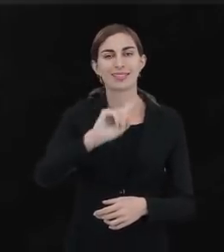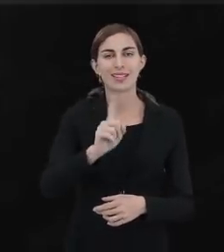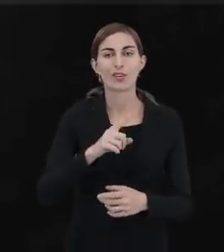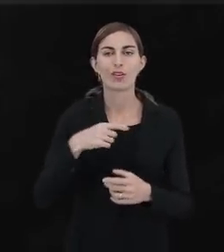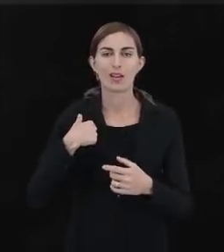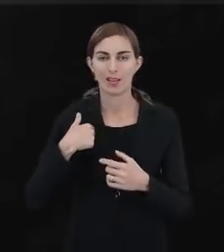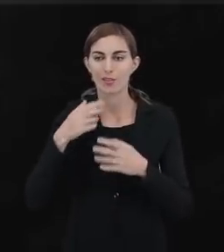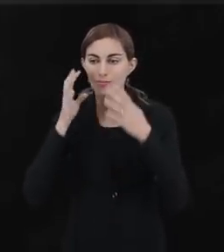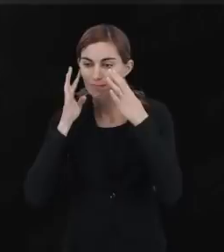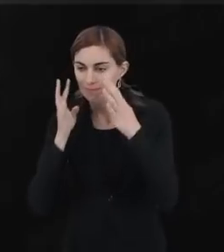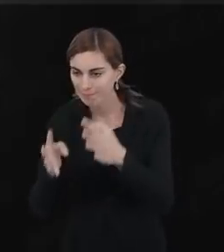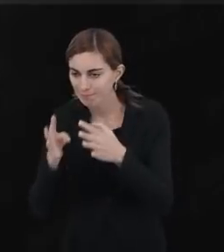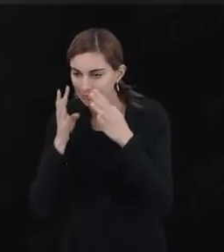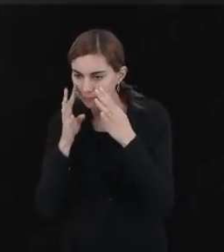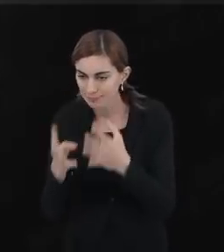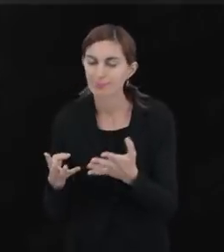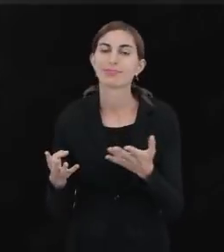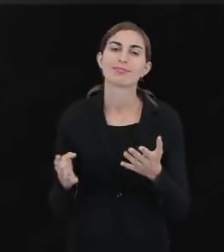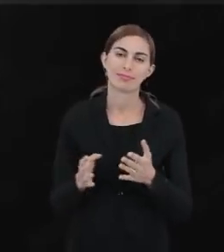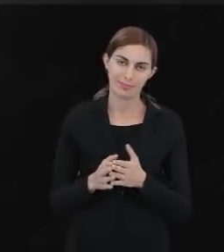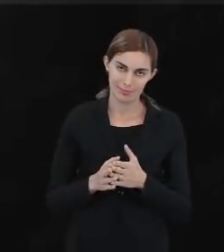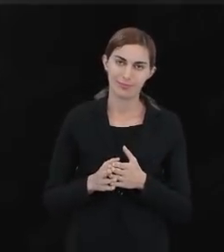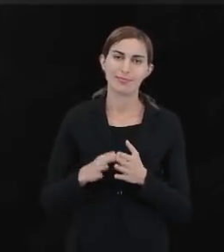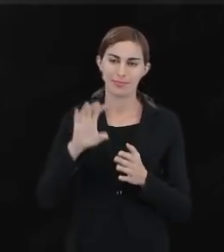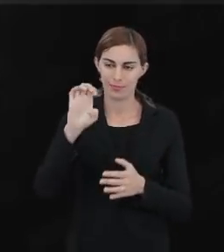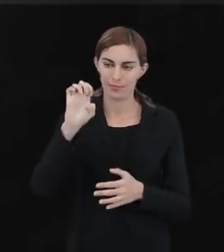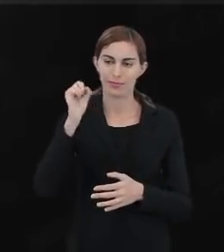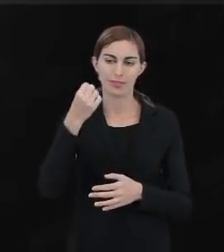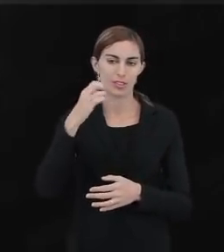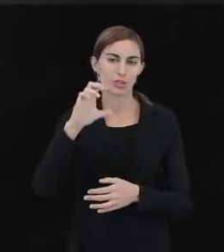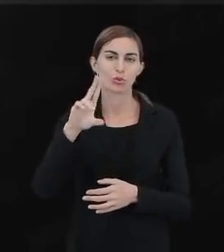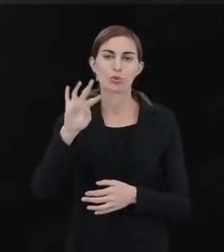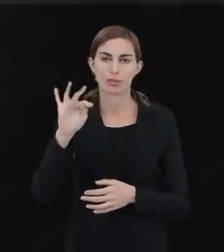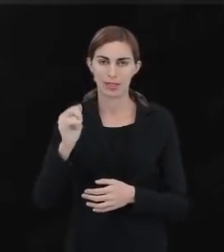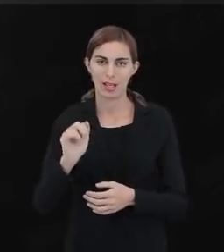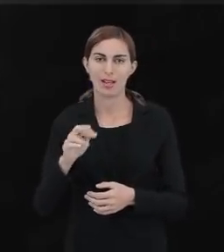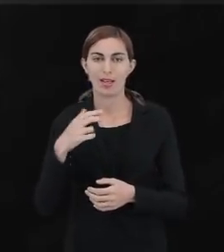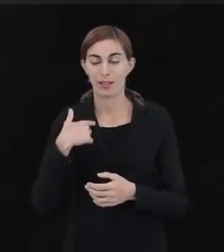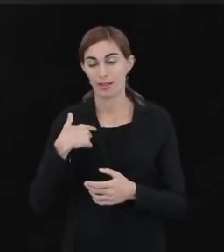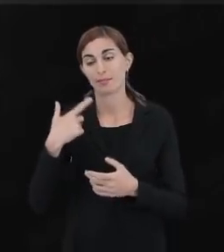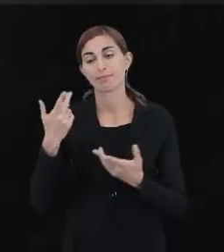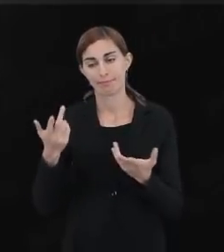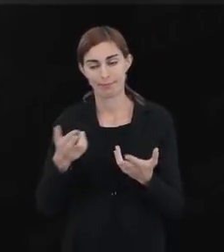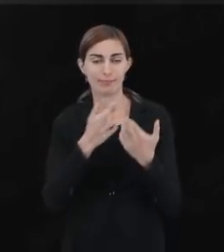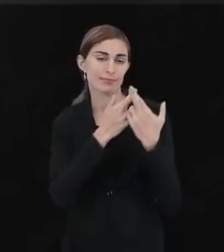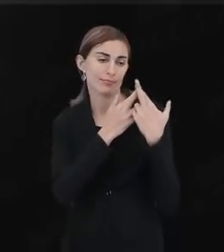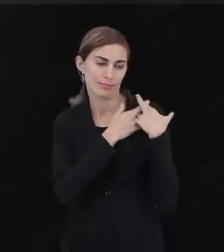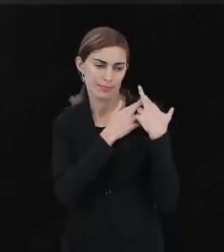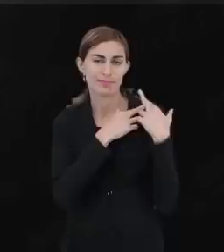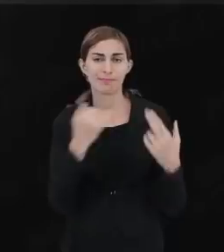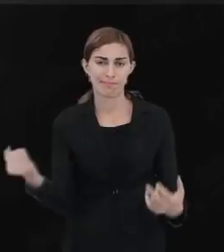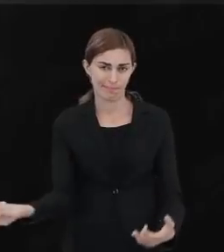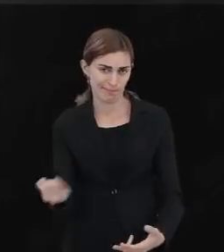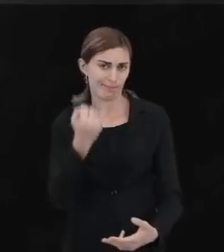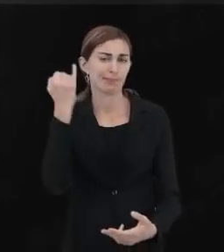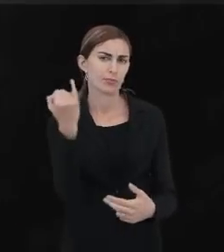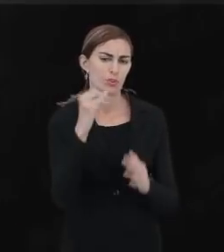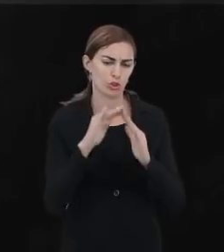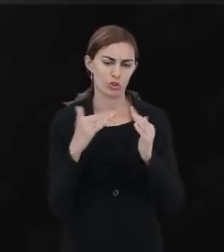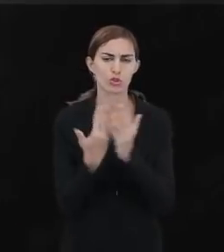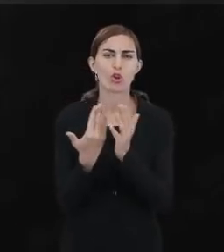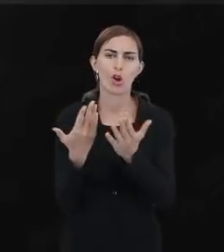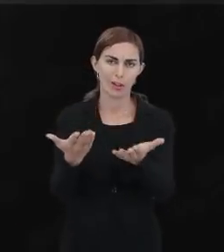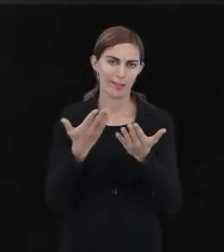e se colocar também na posição do outro e essa é uma função primordial para a